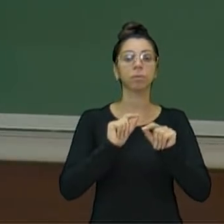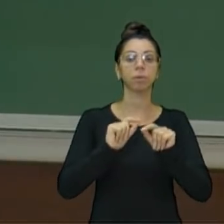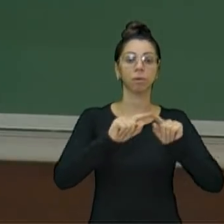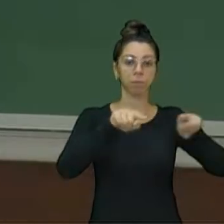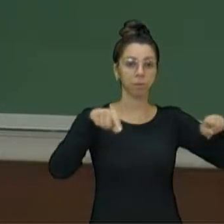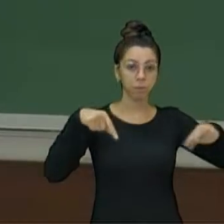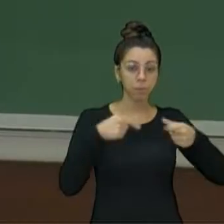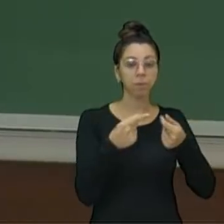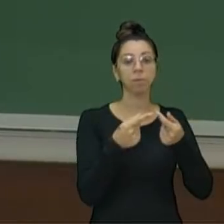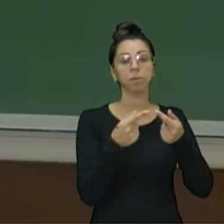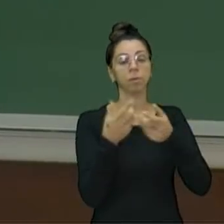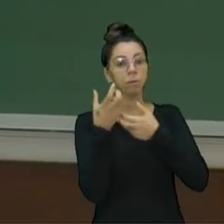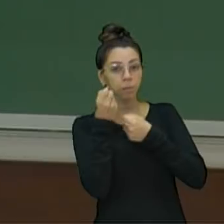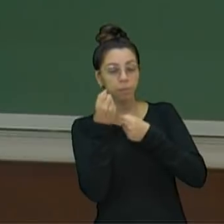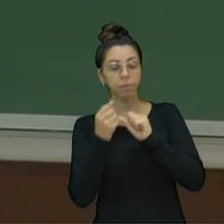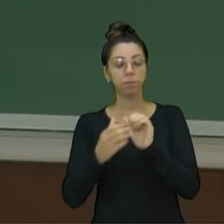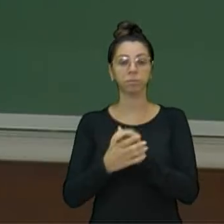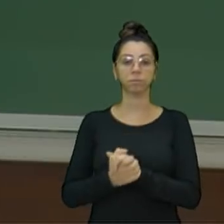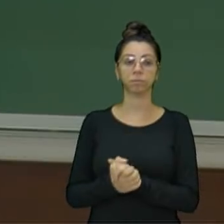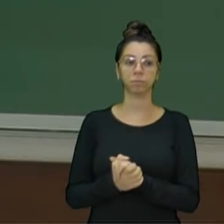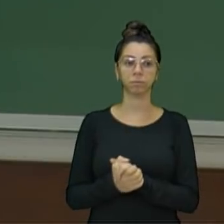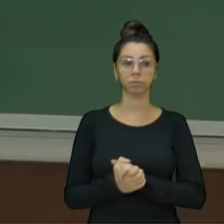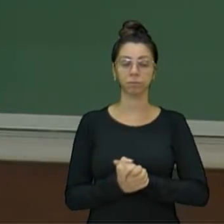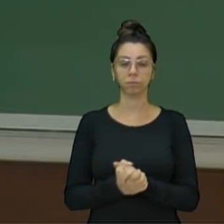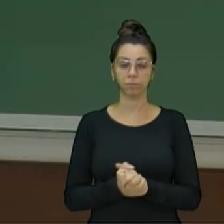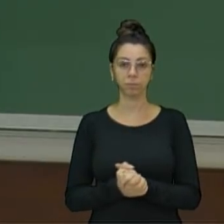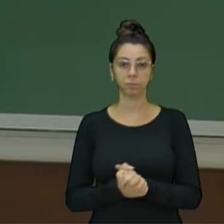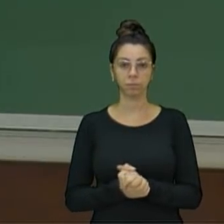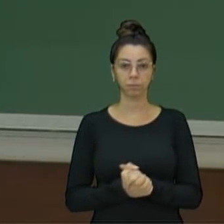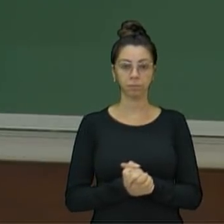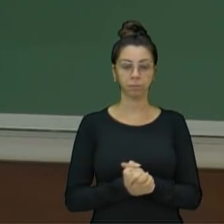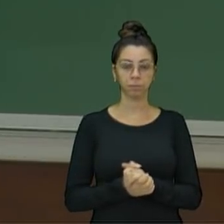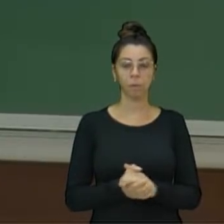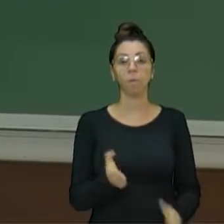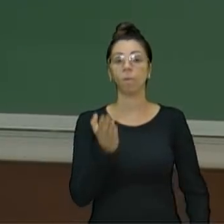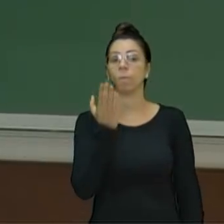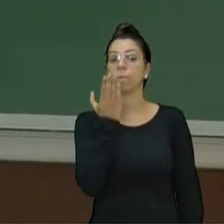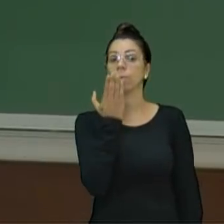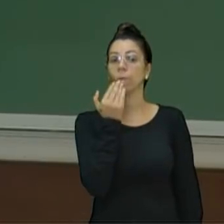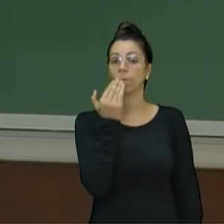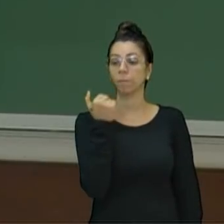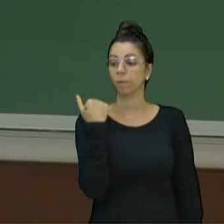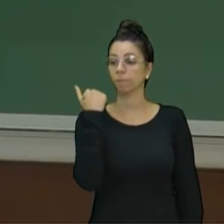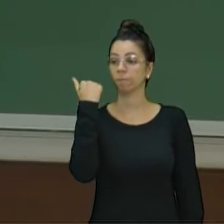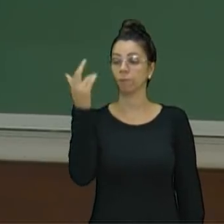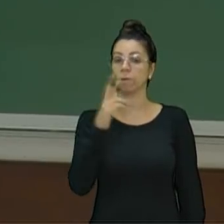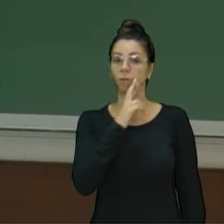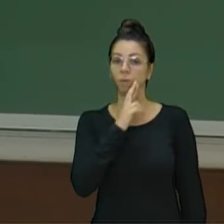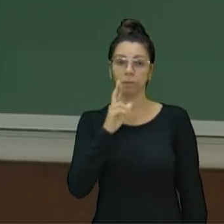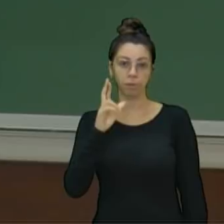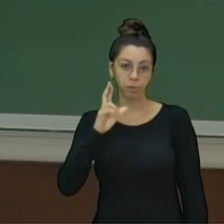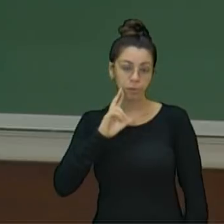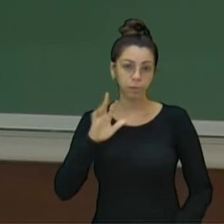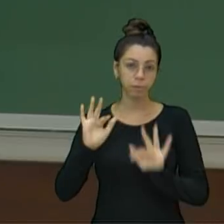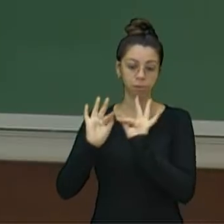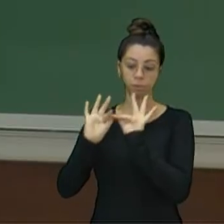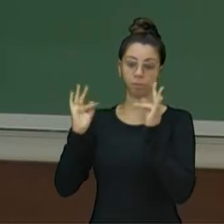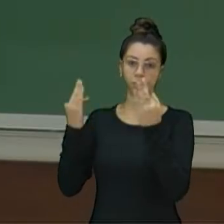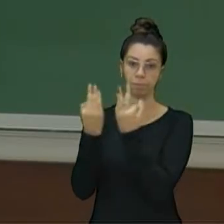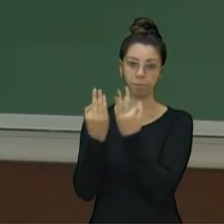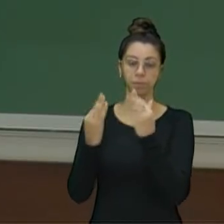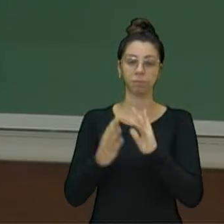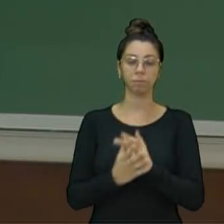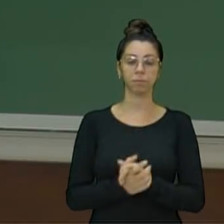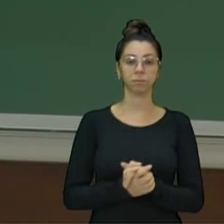my family, comer fora com a minha família. Então, a gente vê ali na imagem número 1. Letter D, feel lazy